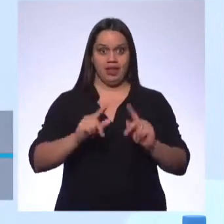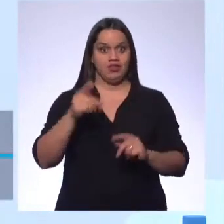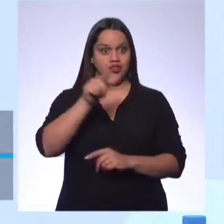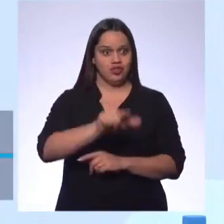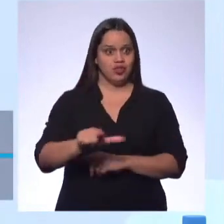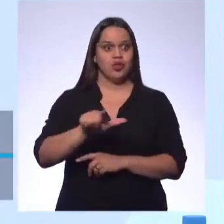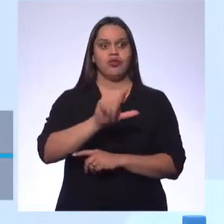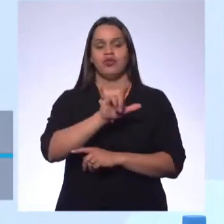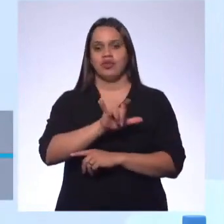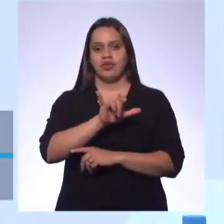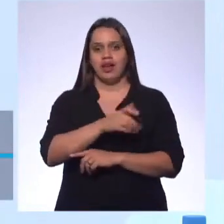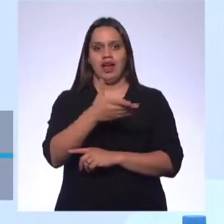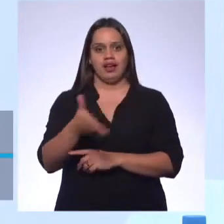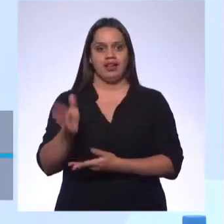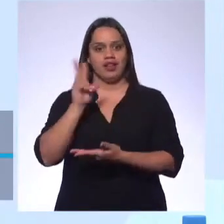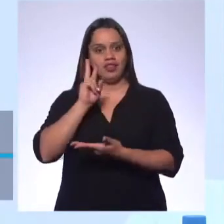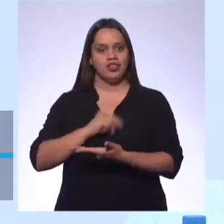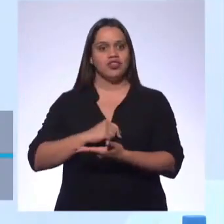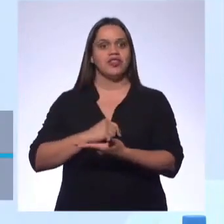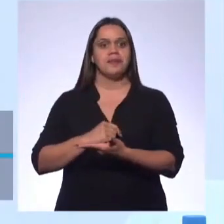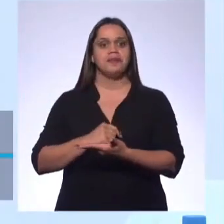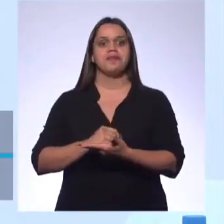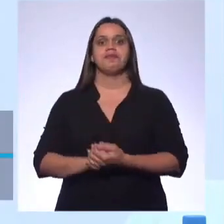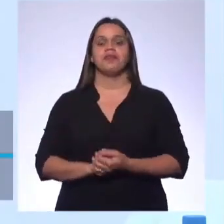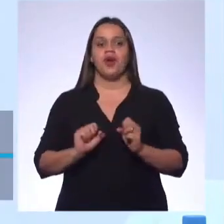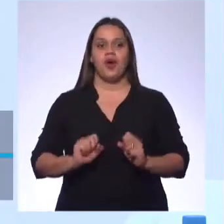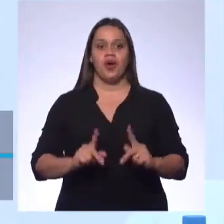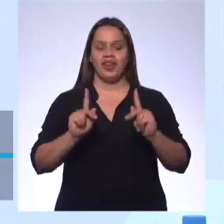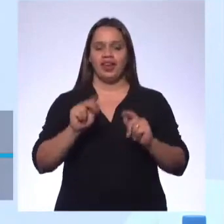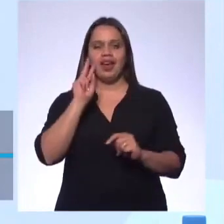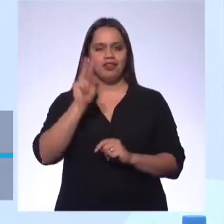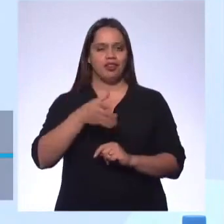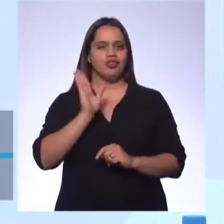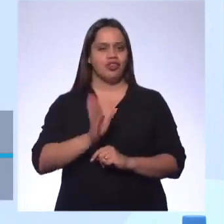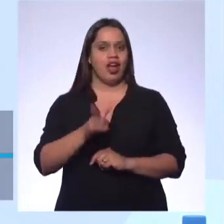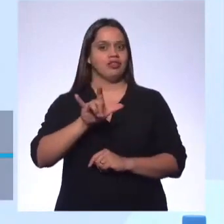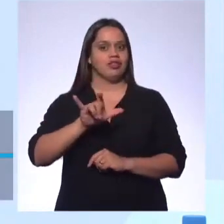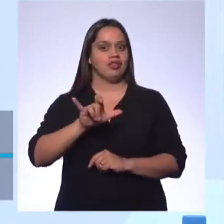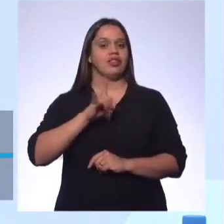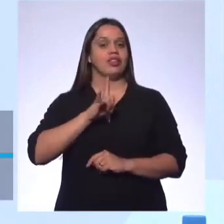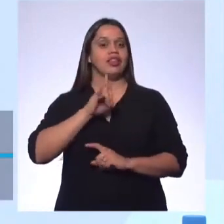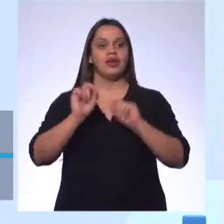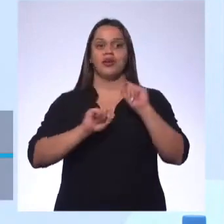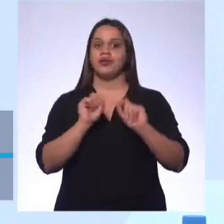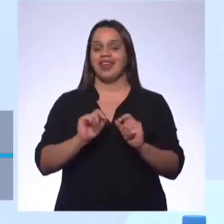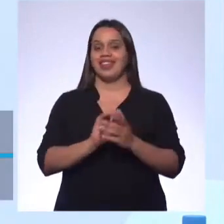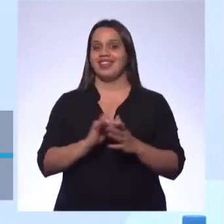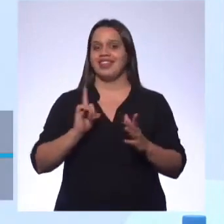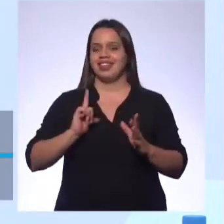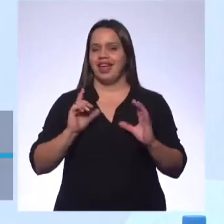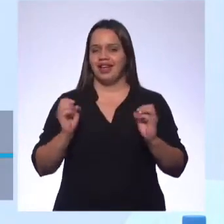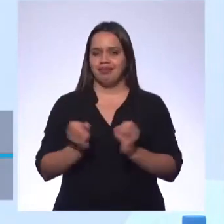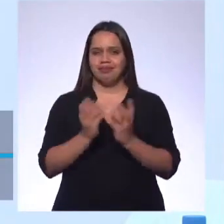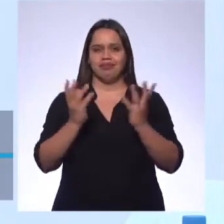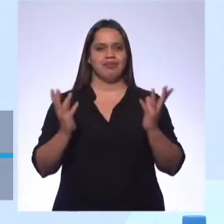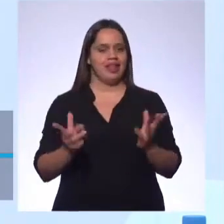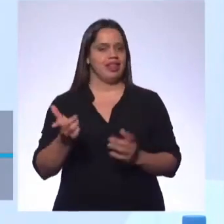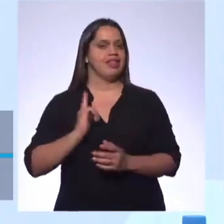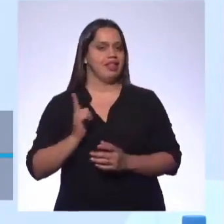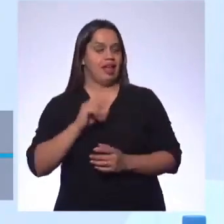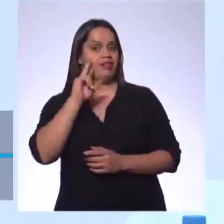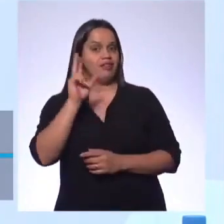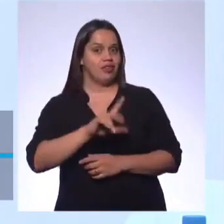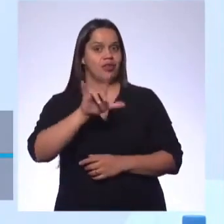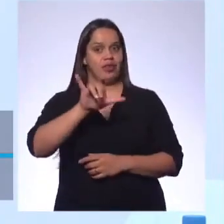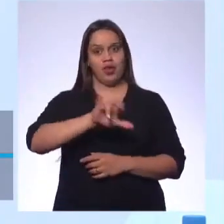Portuguesa, CMSP_EM. E quem viu lá no Instagram já sabe que hoje nós temos uma surpresa. Para quem viu no